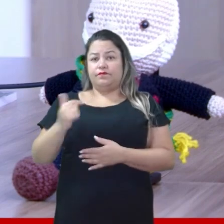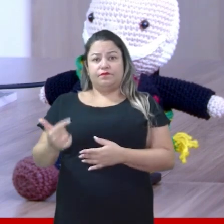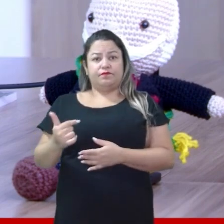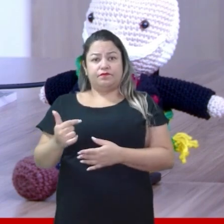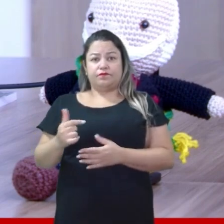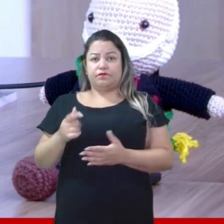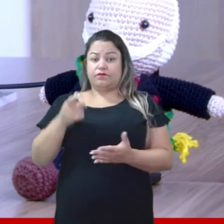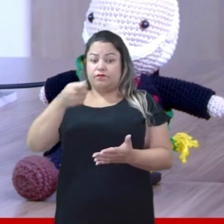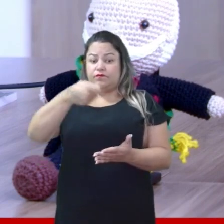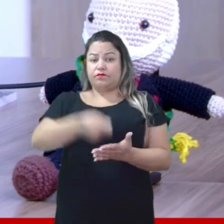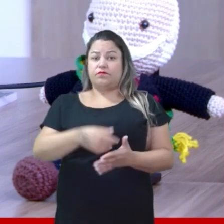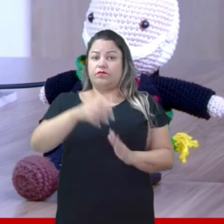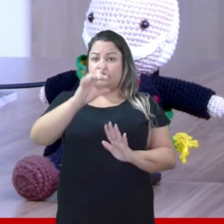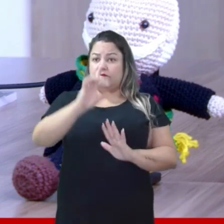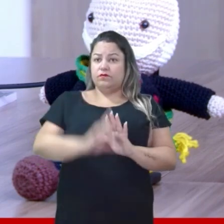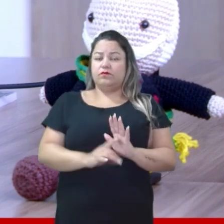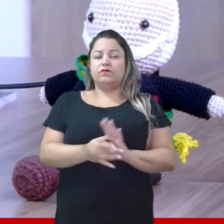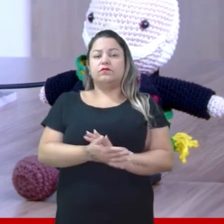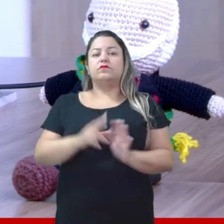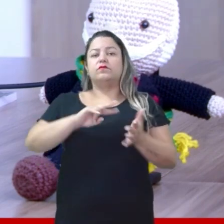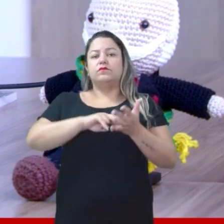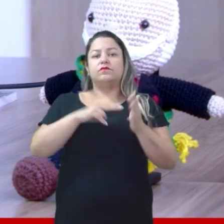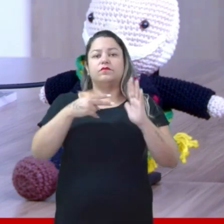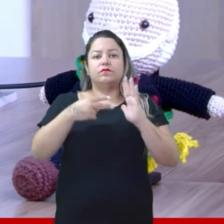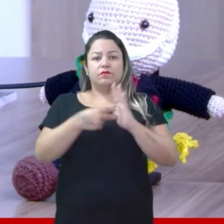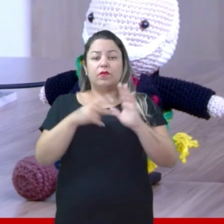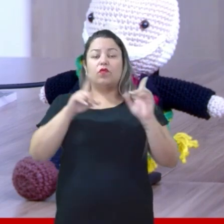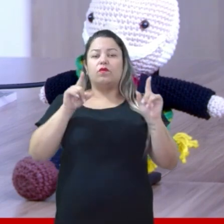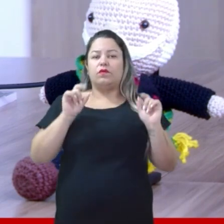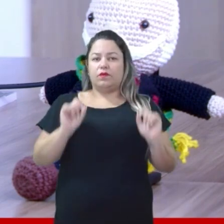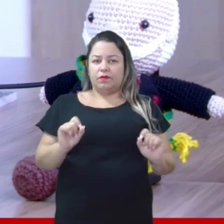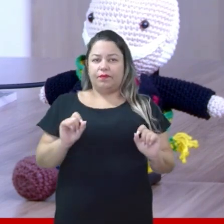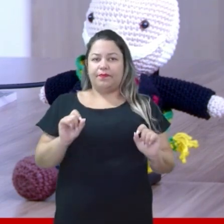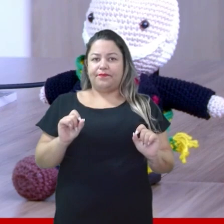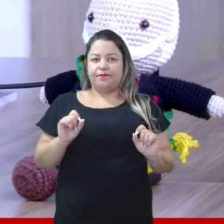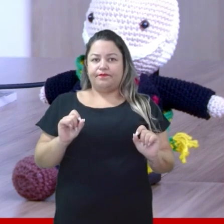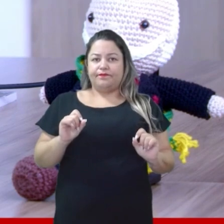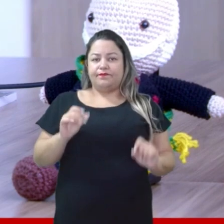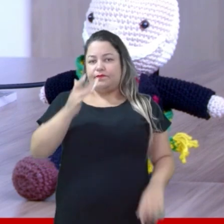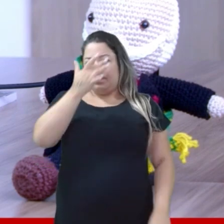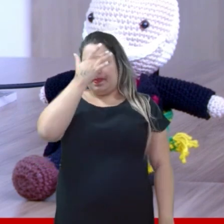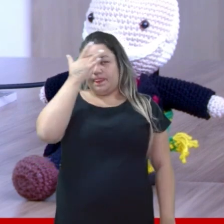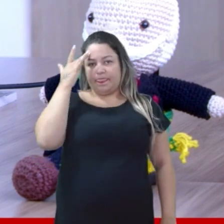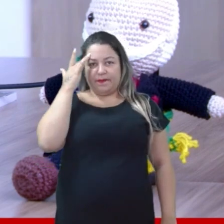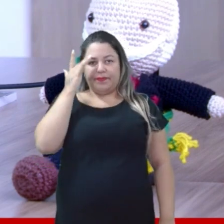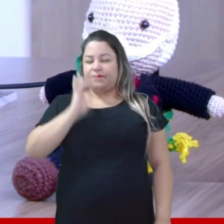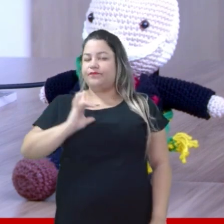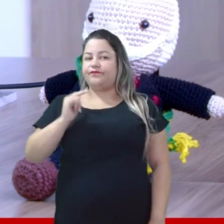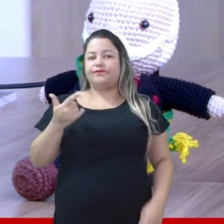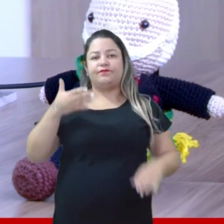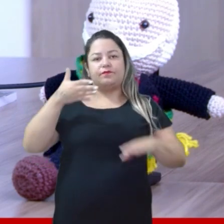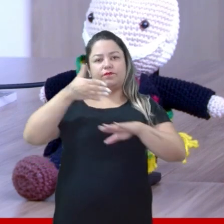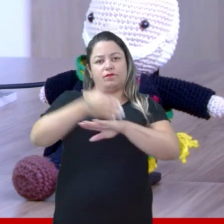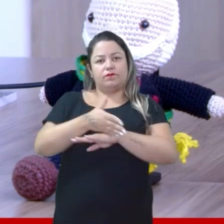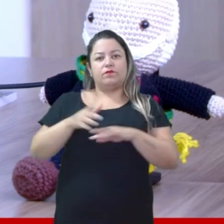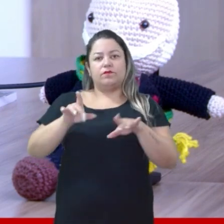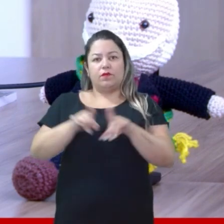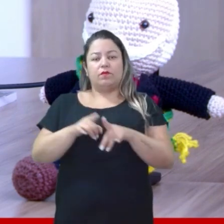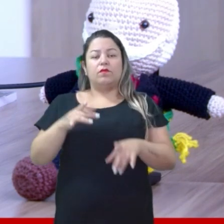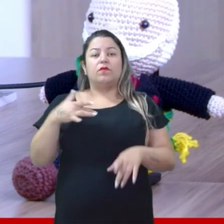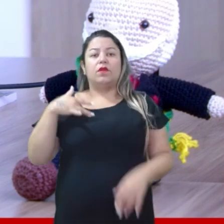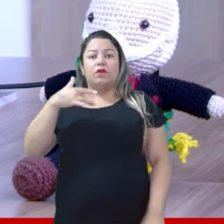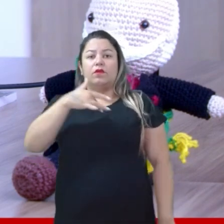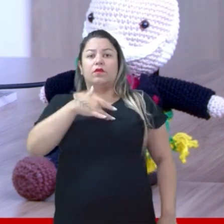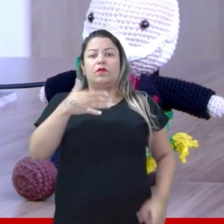direitos. E o que isso significa? Significa que quando as pessoas não têm acesso a uma saúde